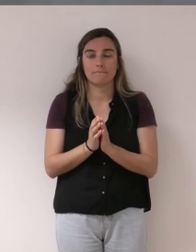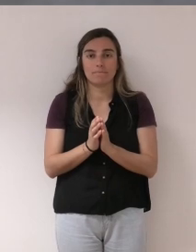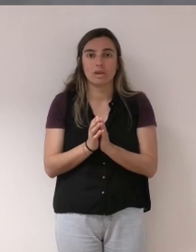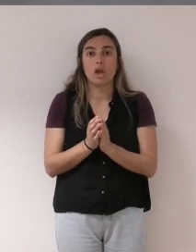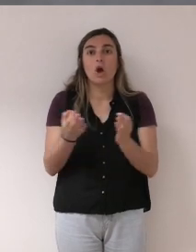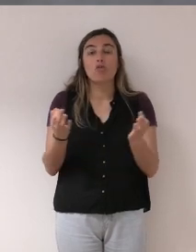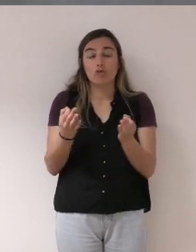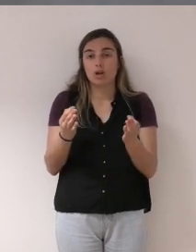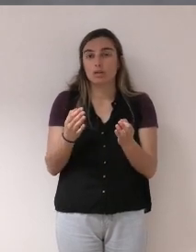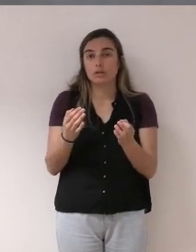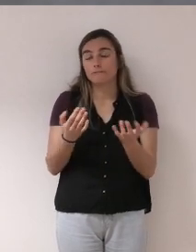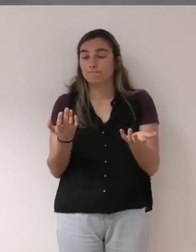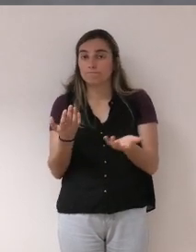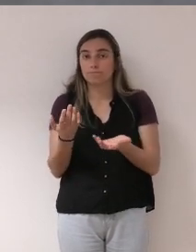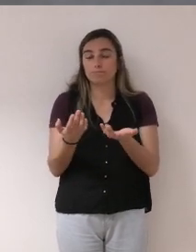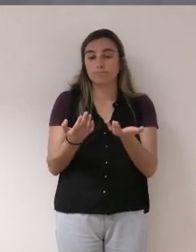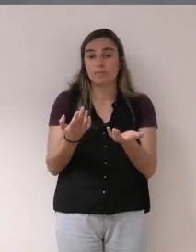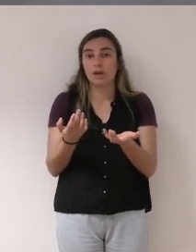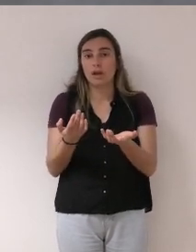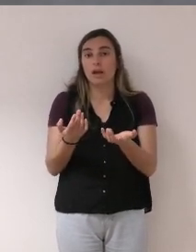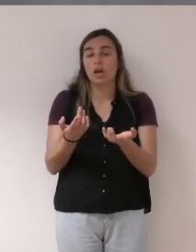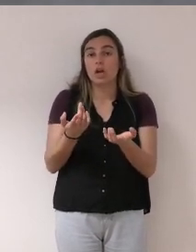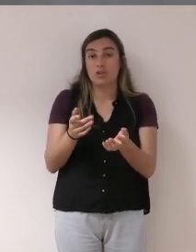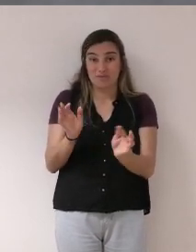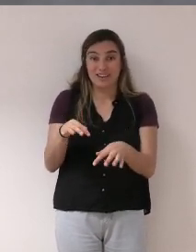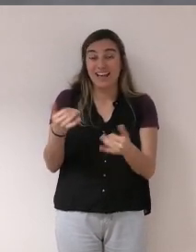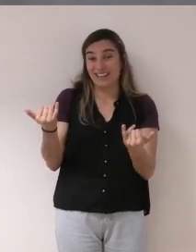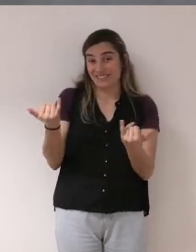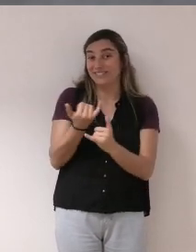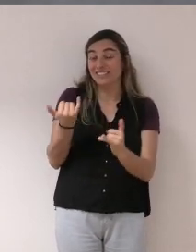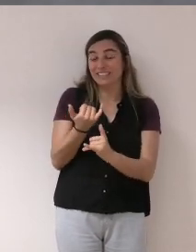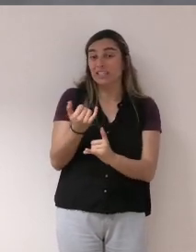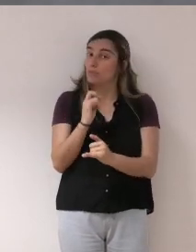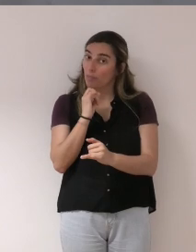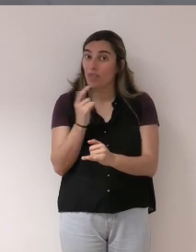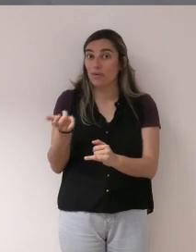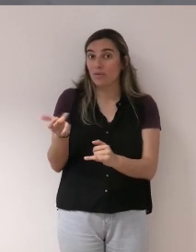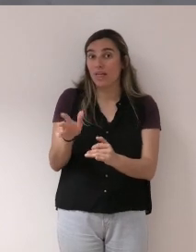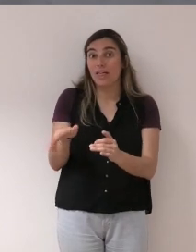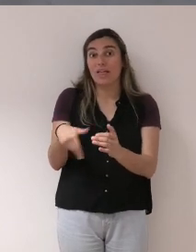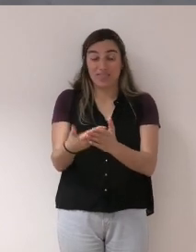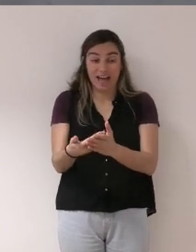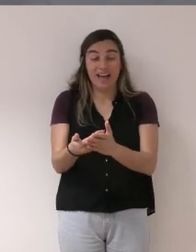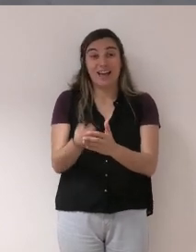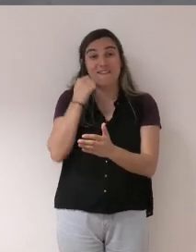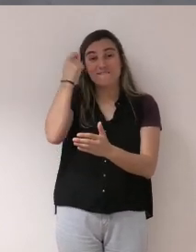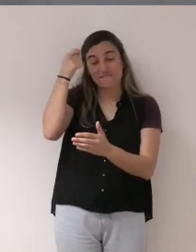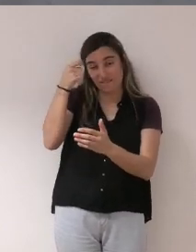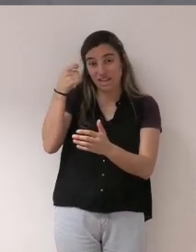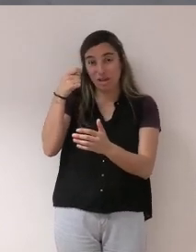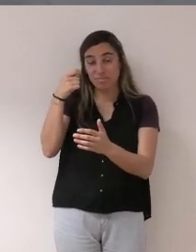é quase instrumental, mas um final feliz raramente engrandece um filme. Pelo